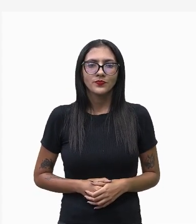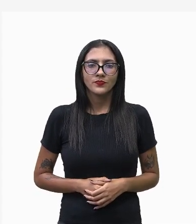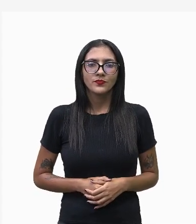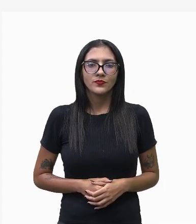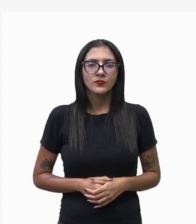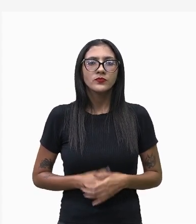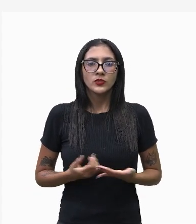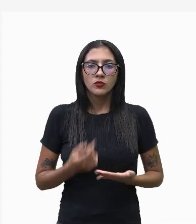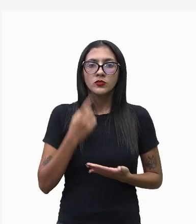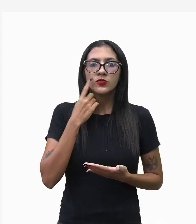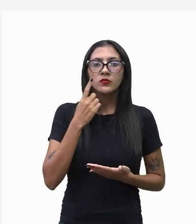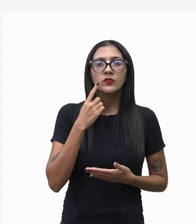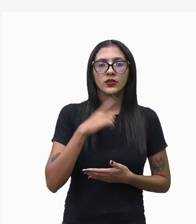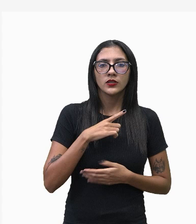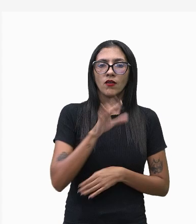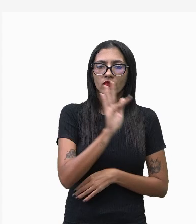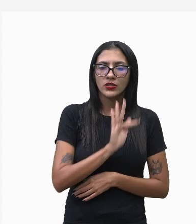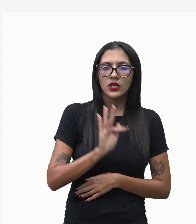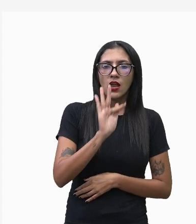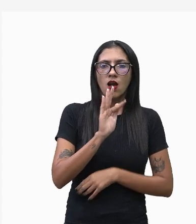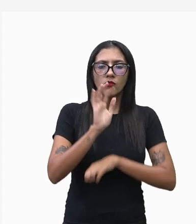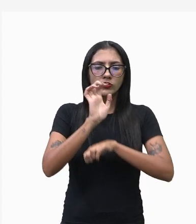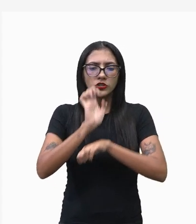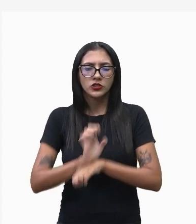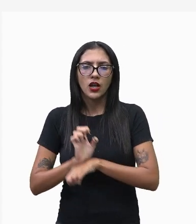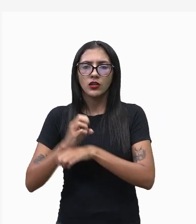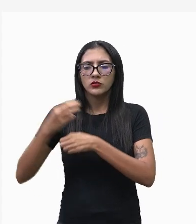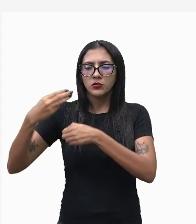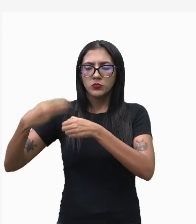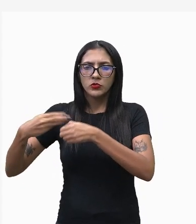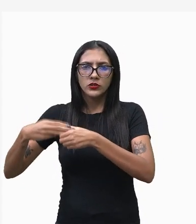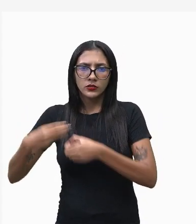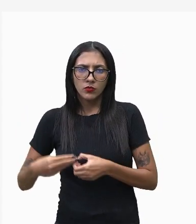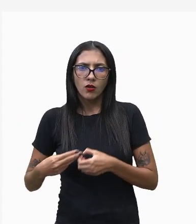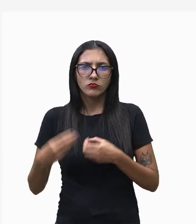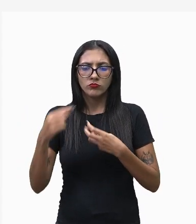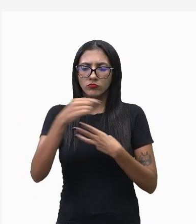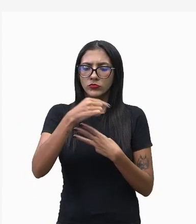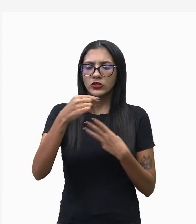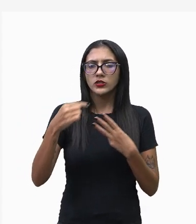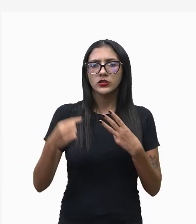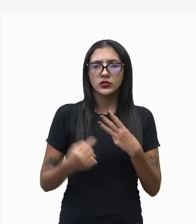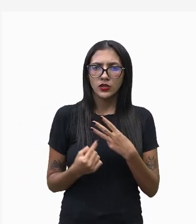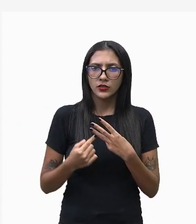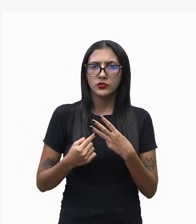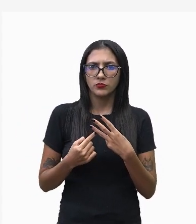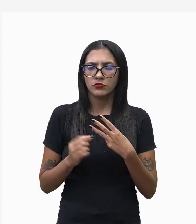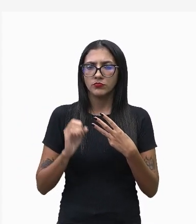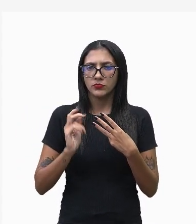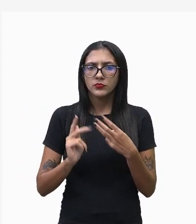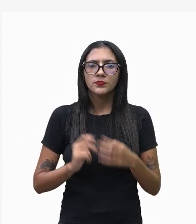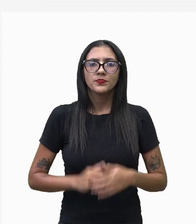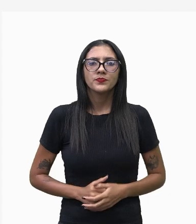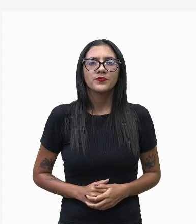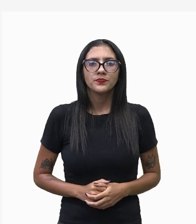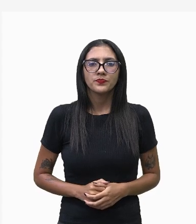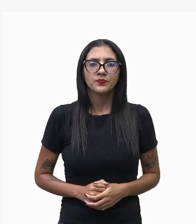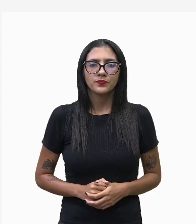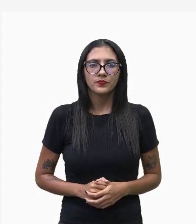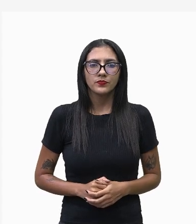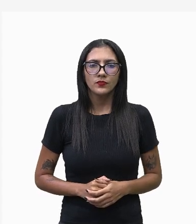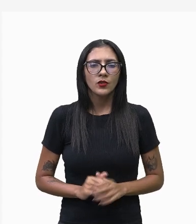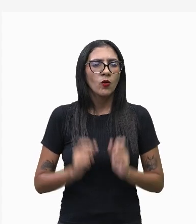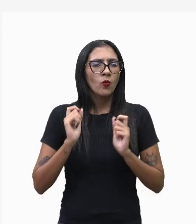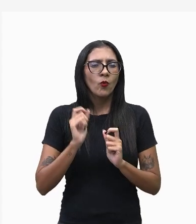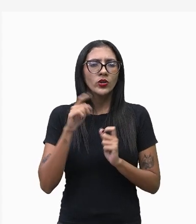são as federais, as estaduais e também temos as unidades de conservação, que são municipais, tá? Então isso assegura o